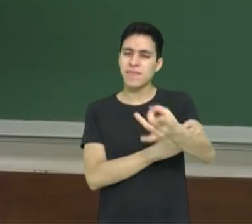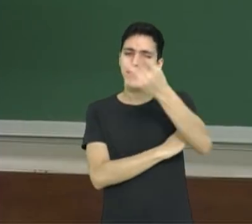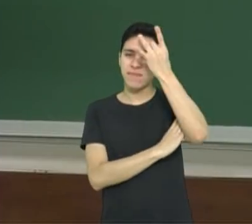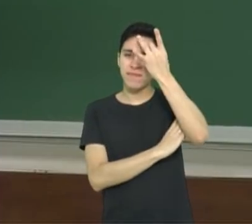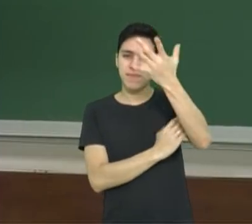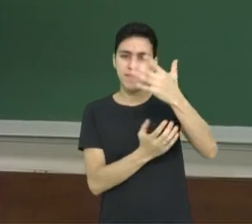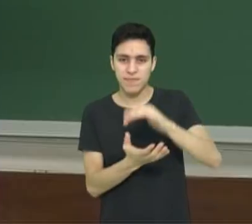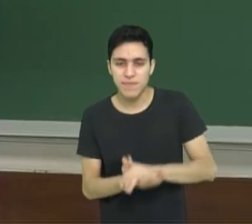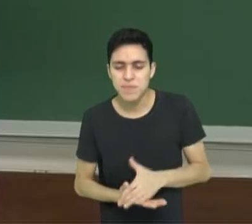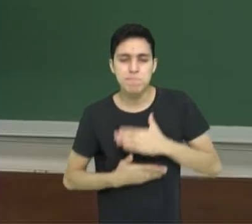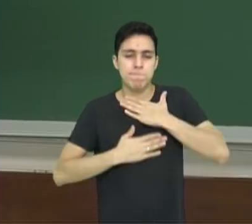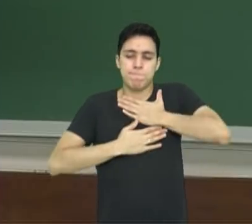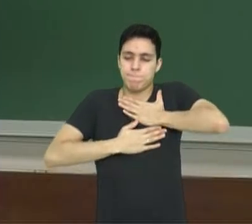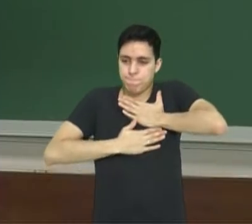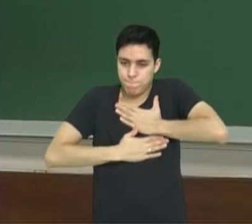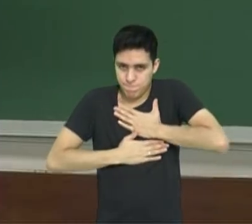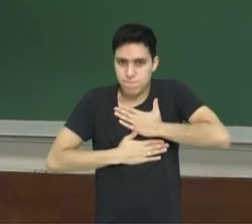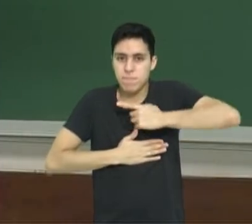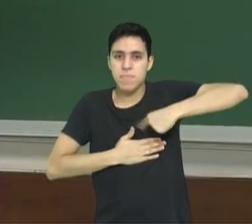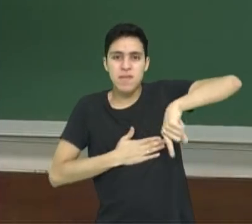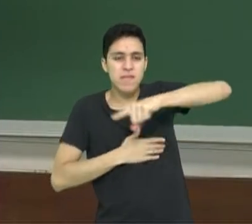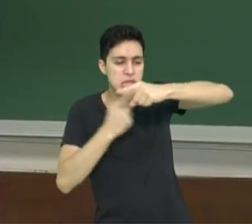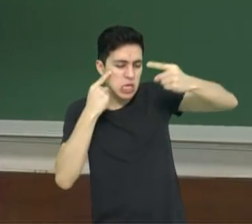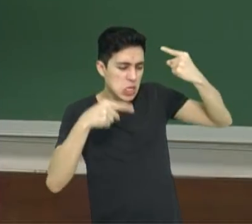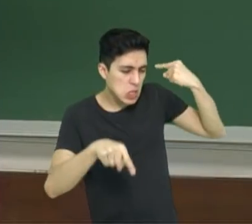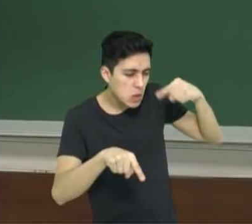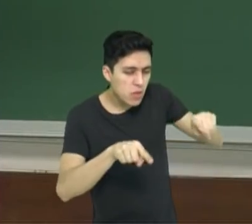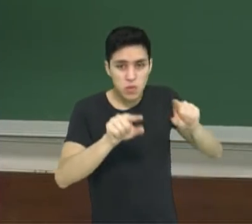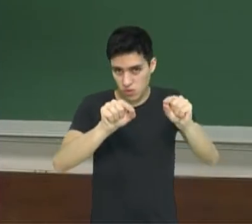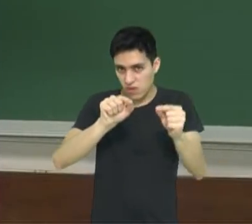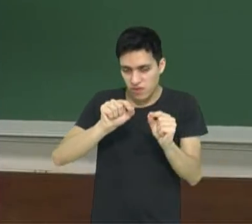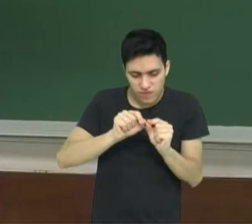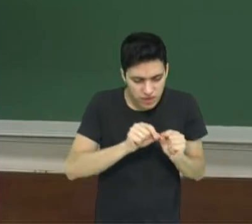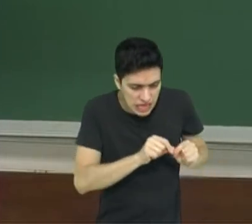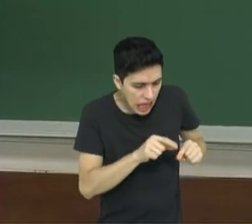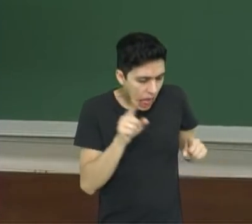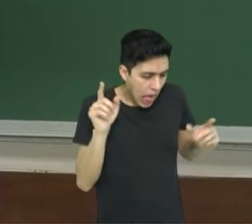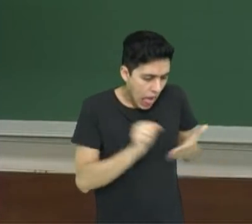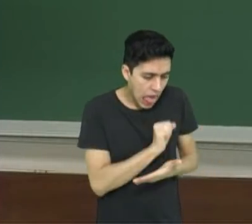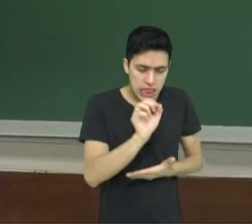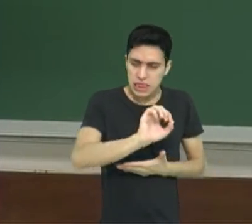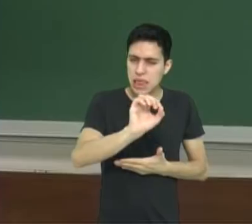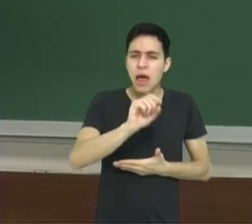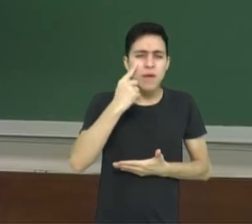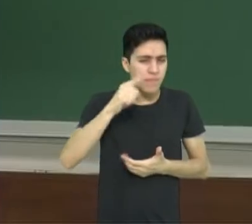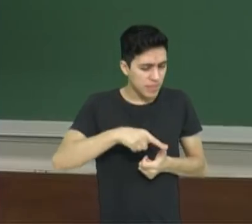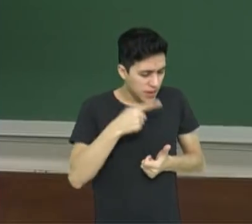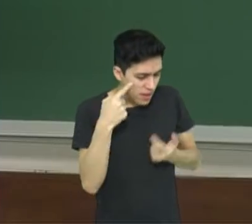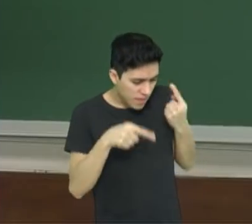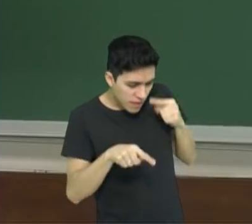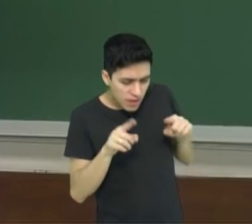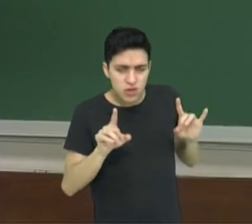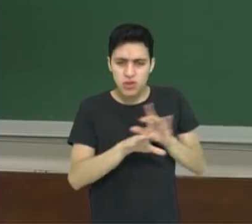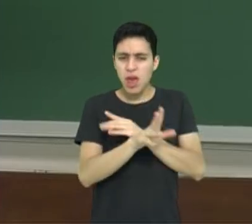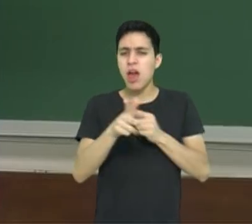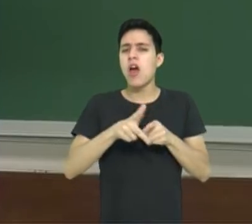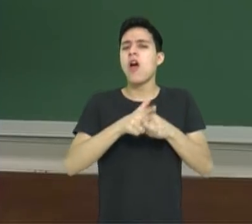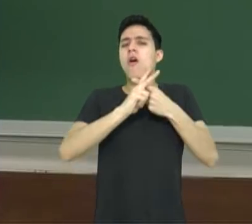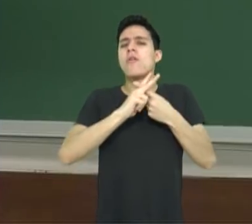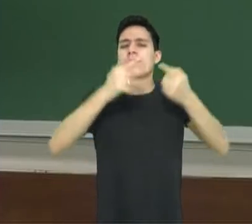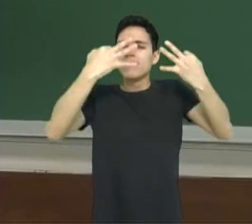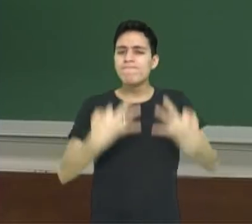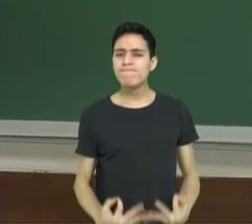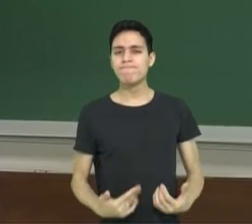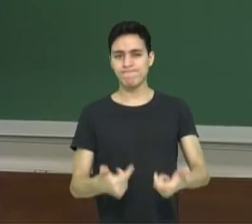né? Bem tranquilo. Então, dá uma conferida aí no que você fez, não apaga tudo, confere antes. E corrige aí para deixar